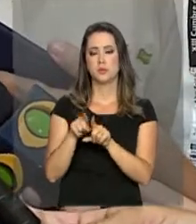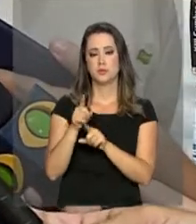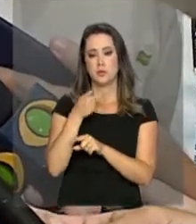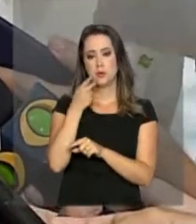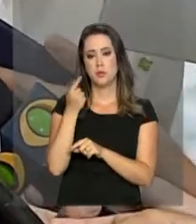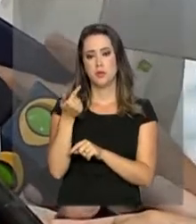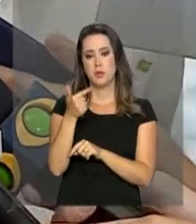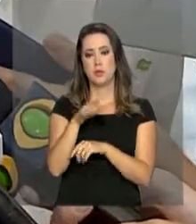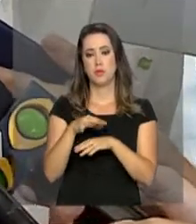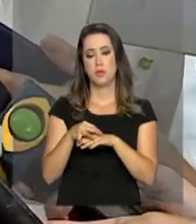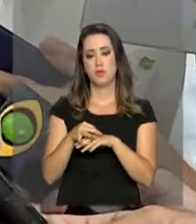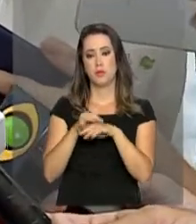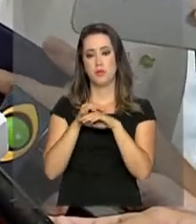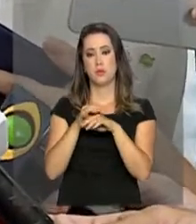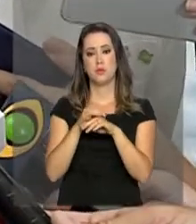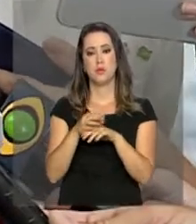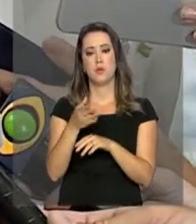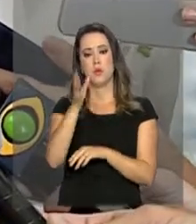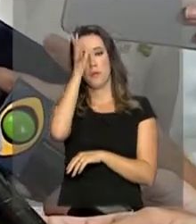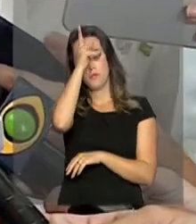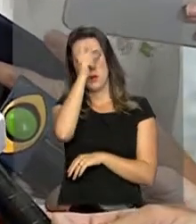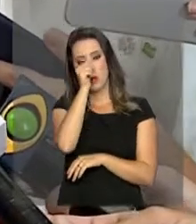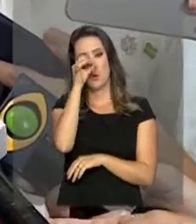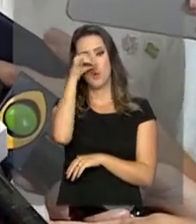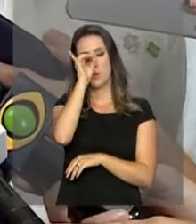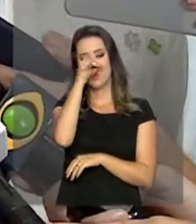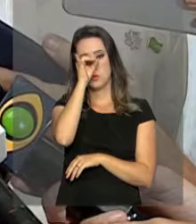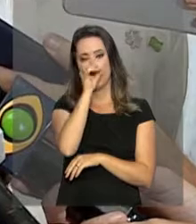da carne, né? Frango, suíno, etc.